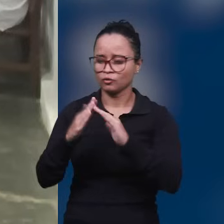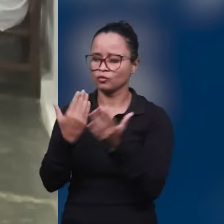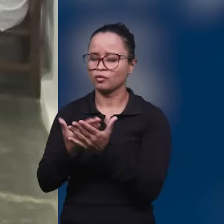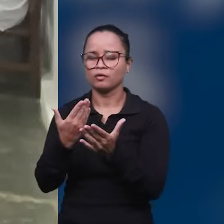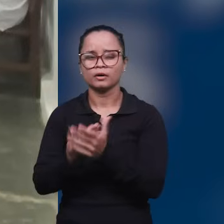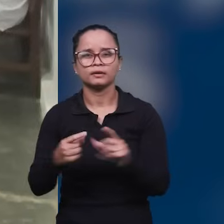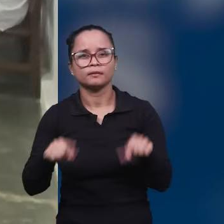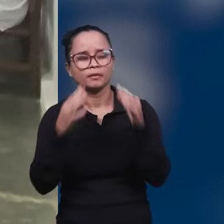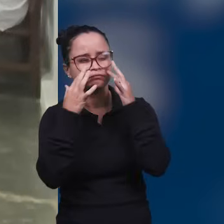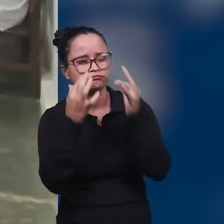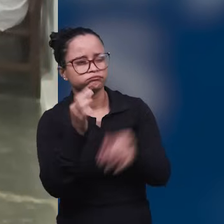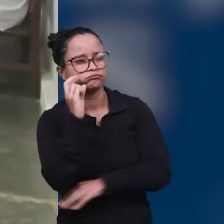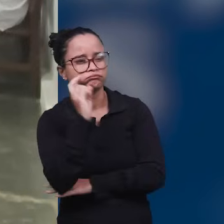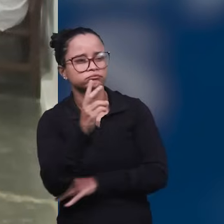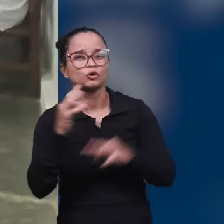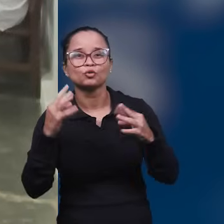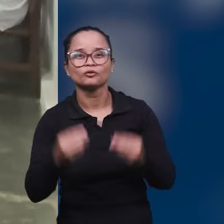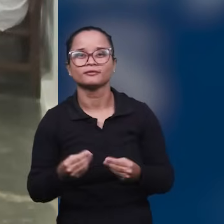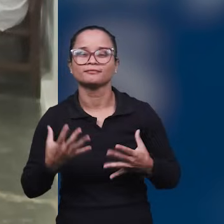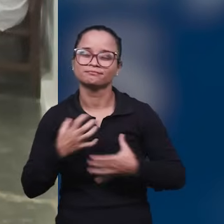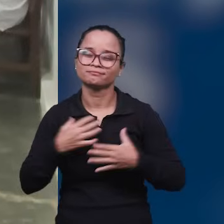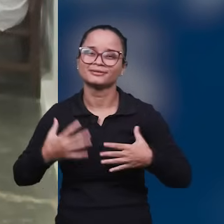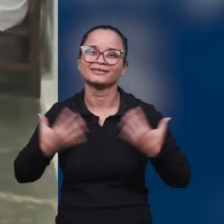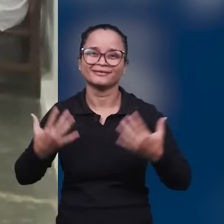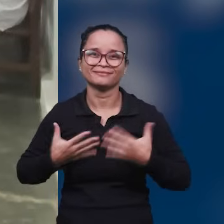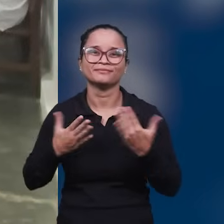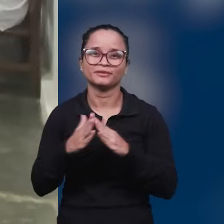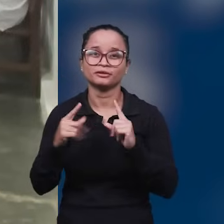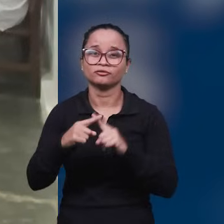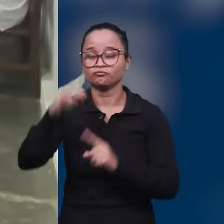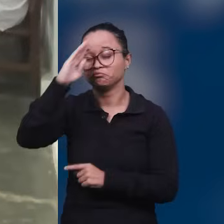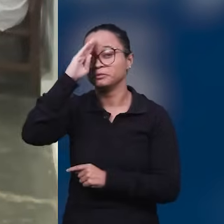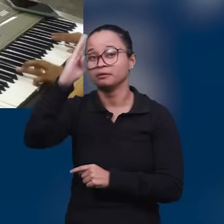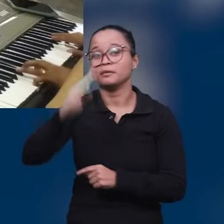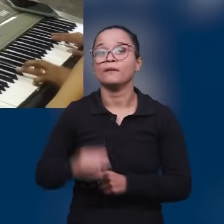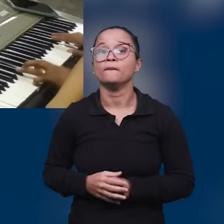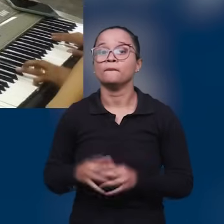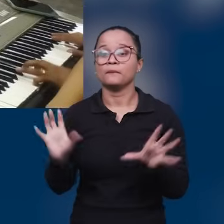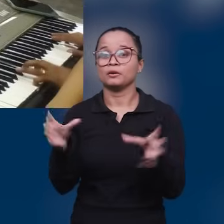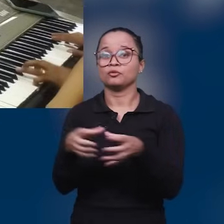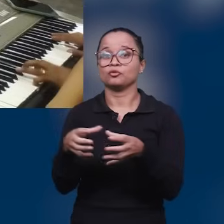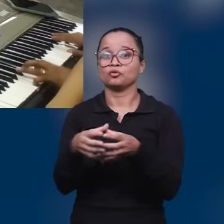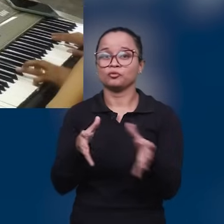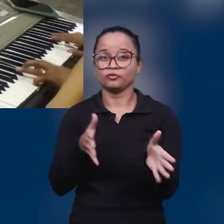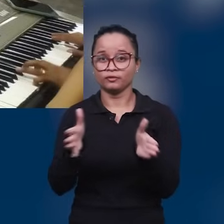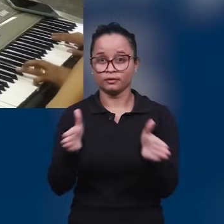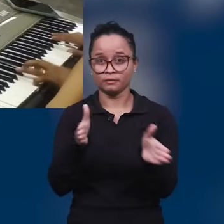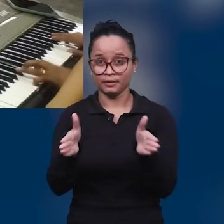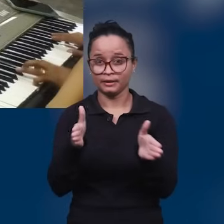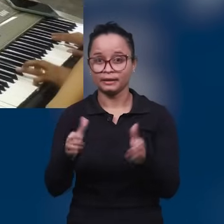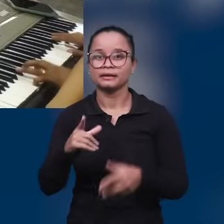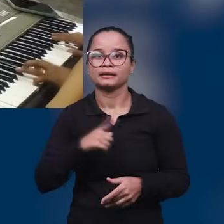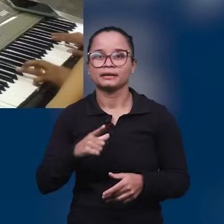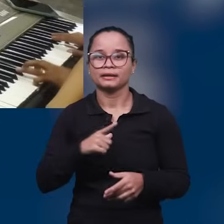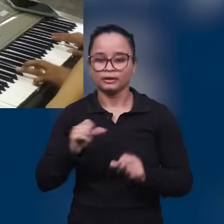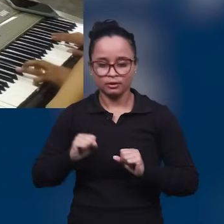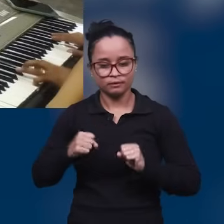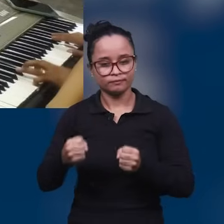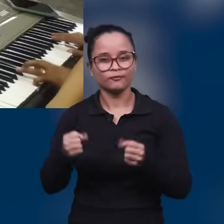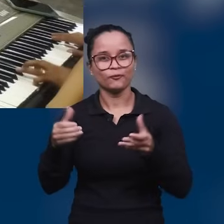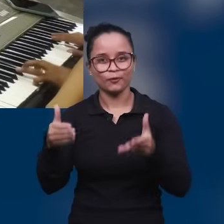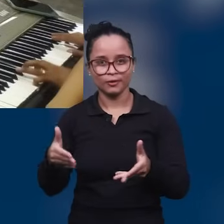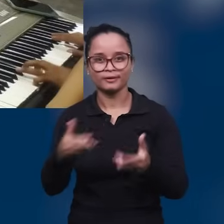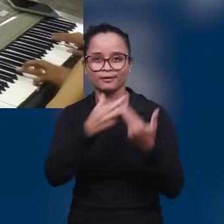mais direcionada pelas classes de crianças, intermediários e adolescentes. Começando pela capital, aí estão